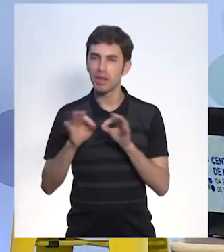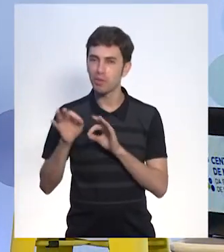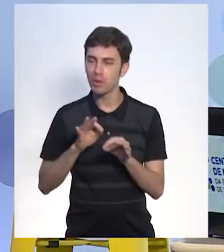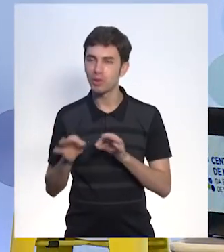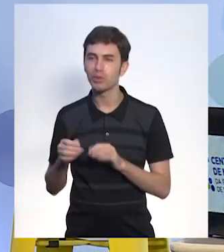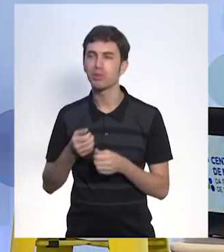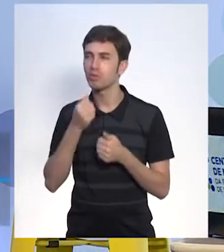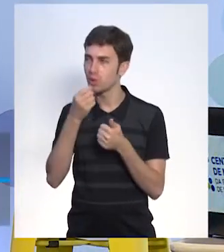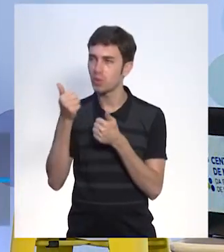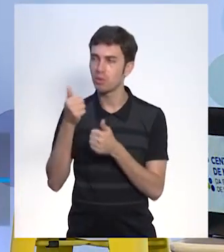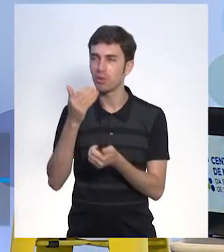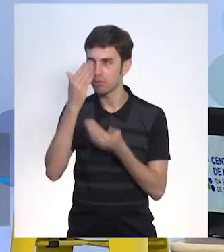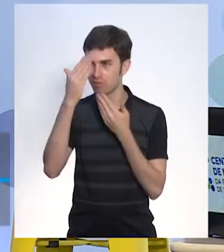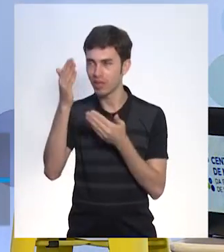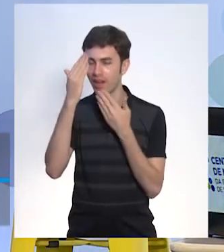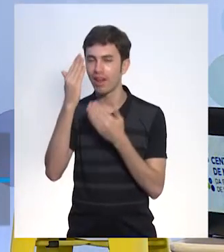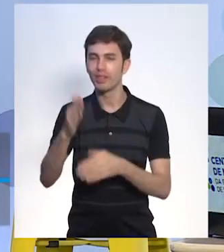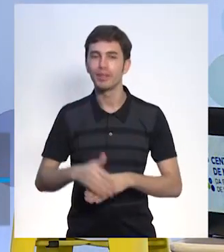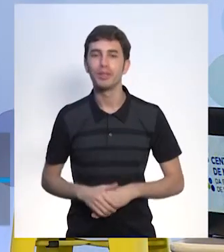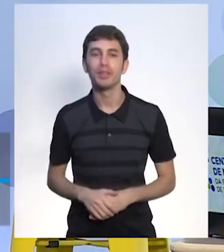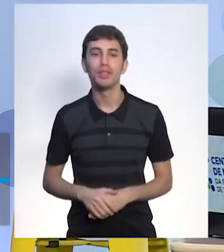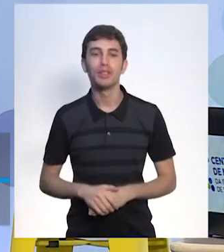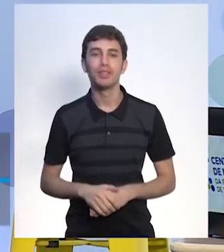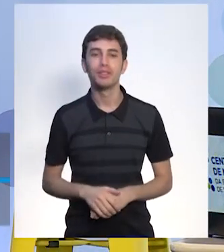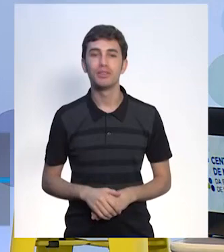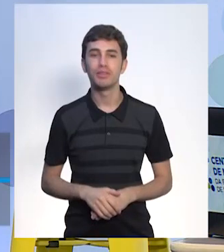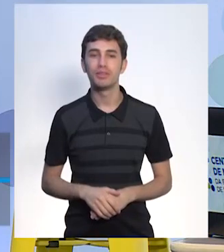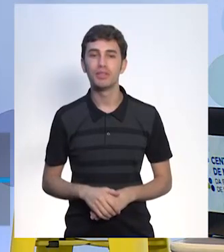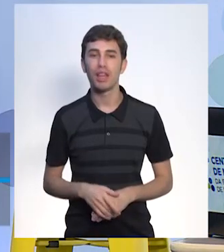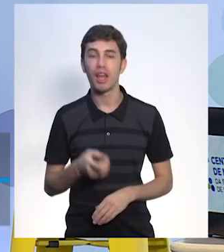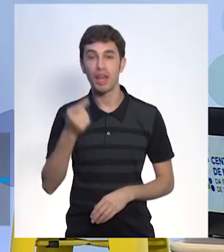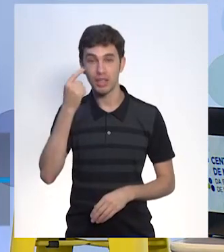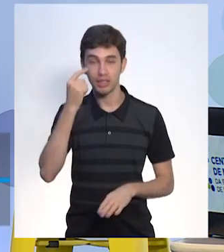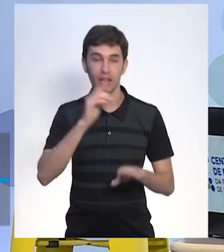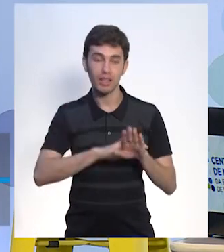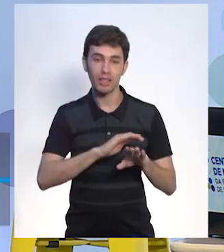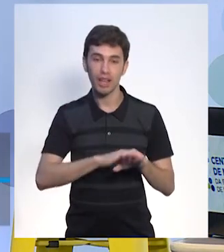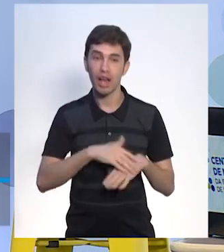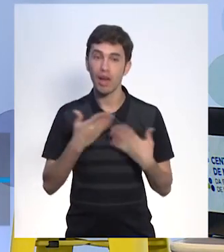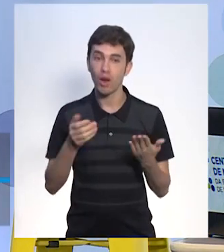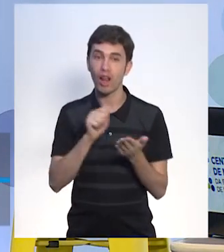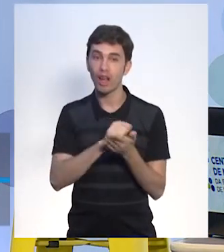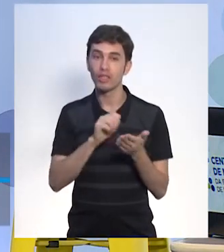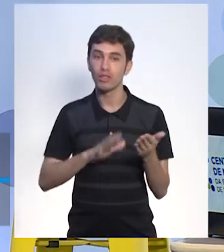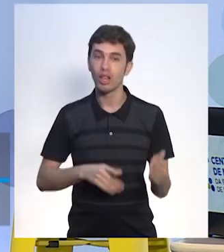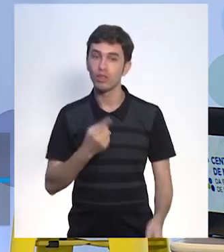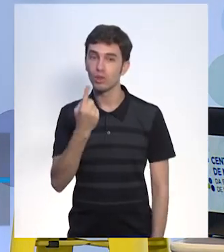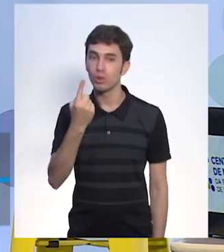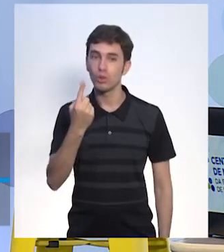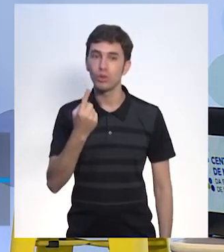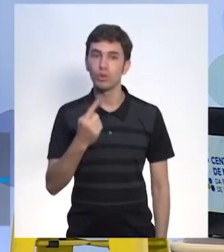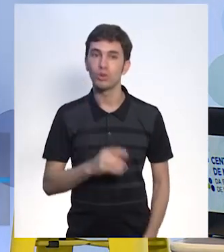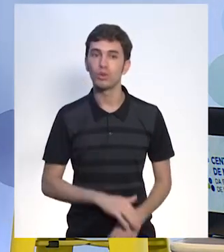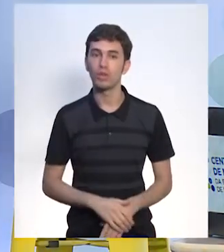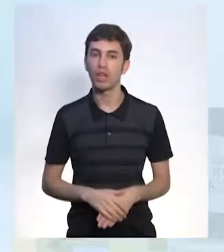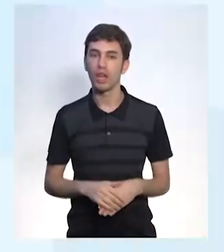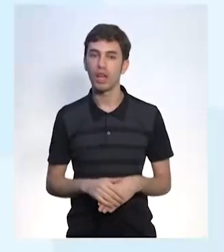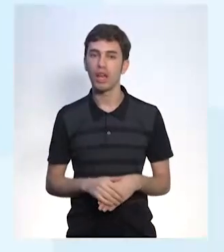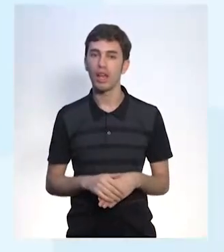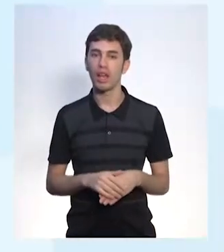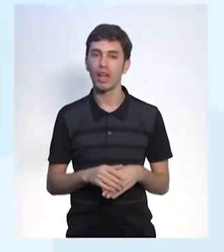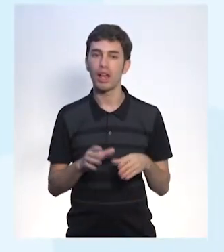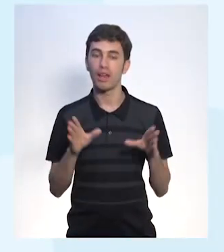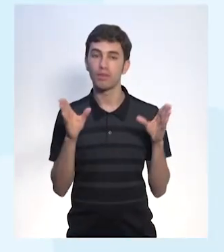demais. Valeu, gente. Obrigado. Tudo bem? Então, é essa a ideia. Atividade 1, Ale. Escreva, ó, reduzir elas, tudo